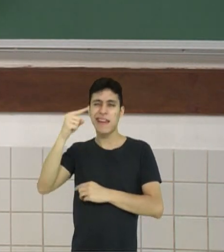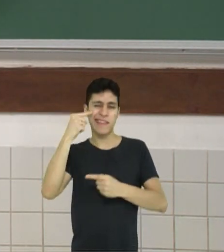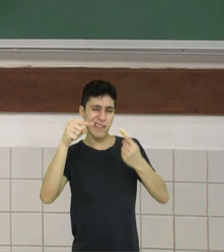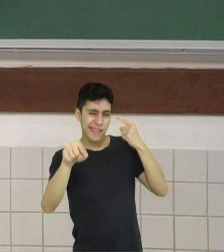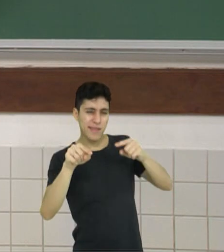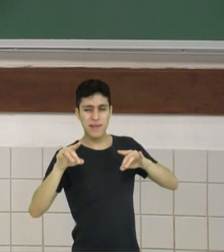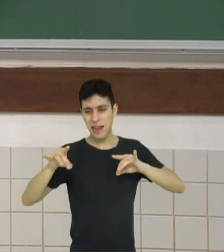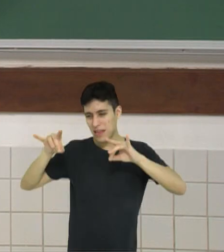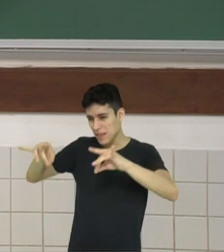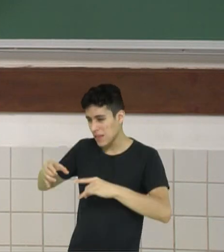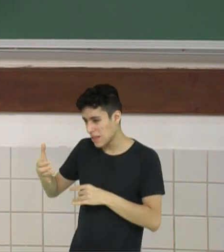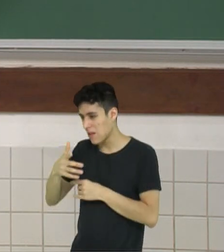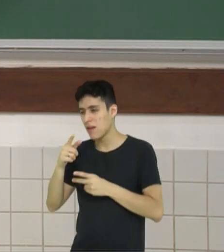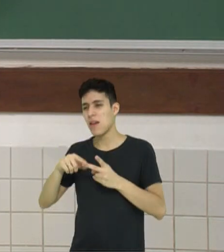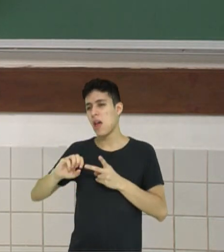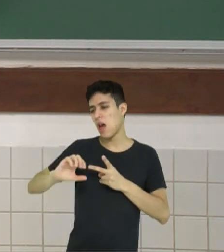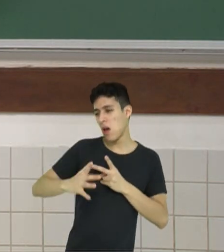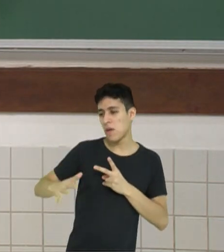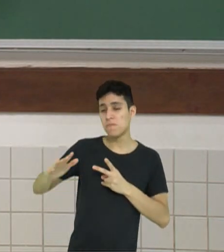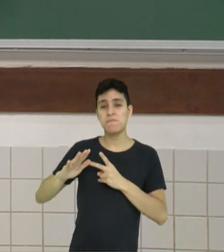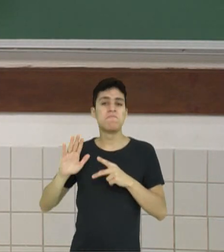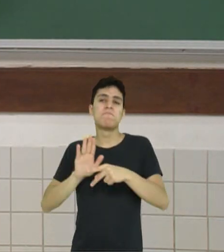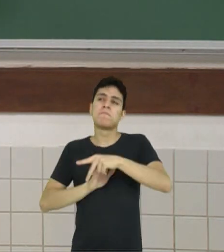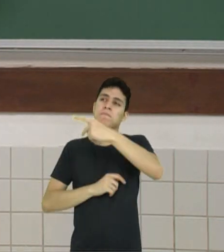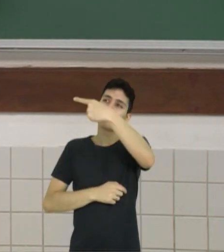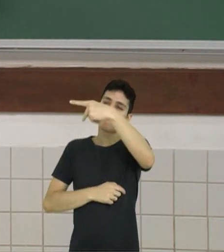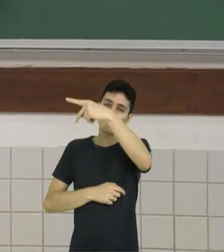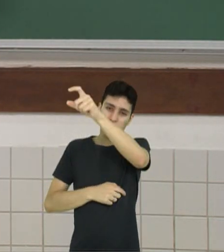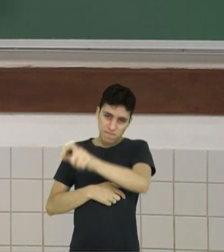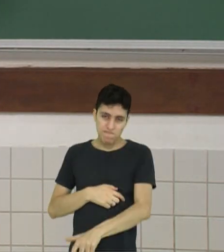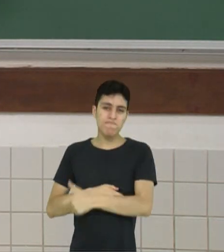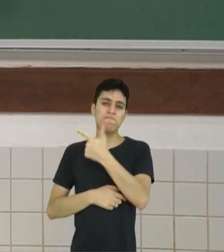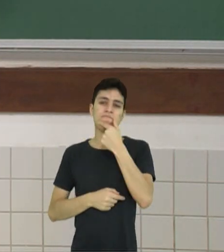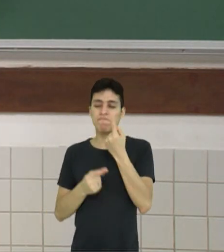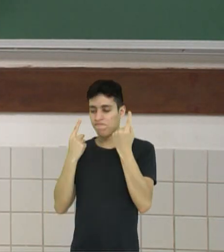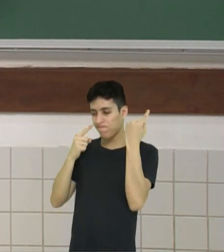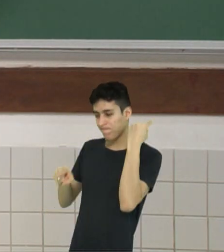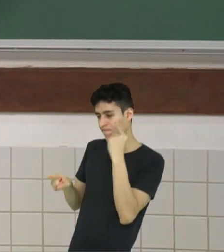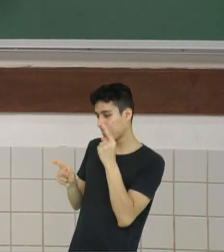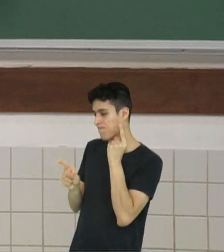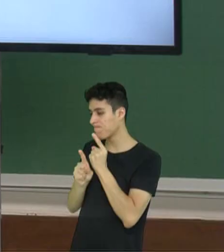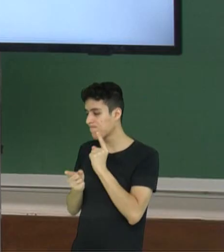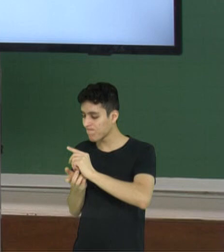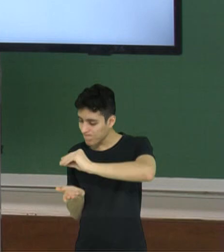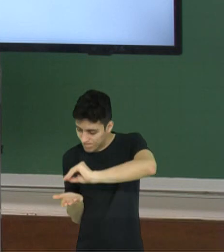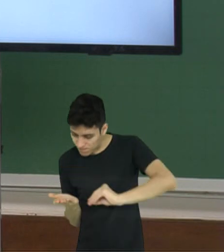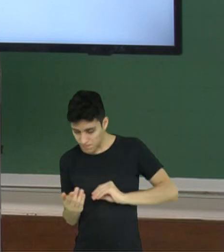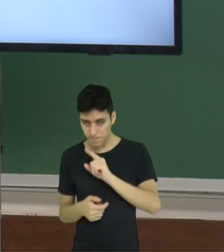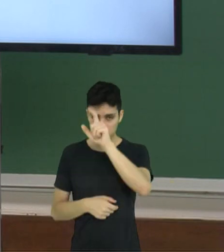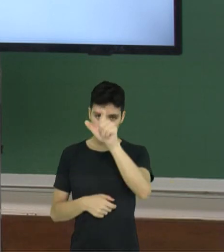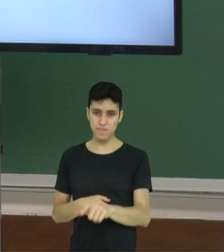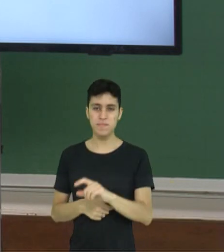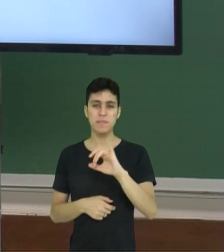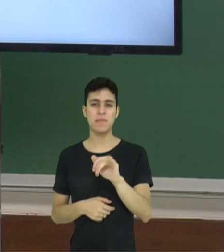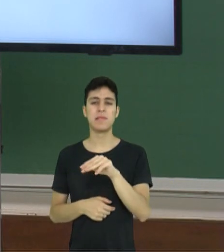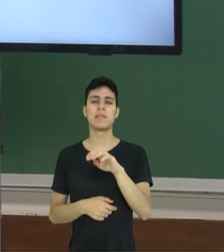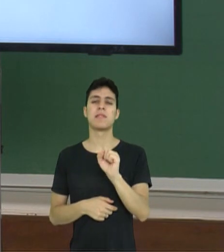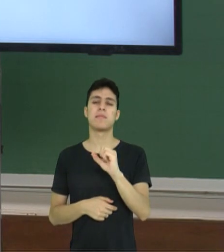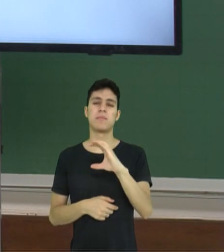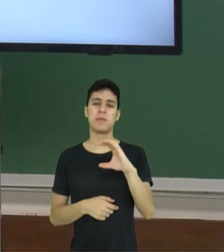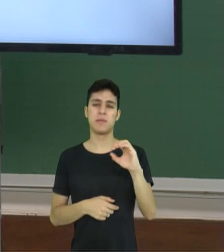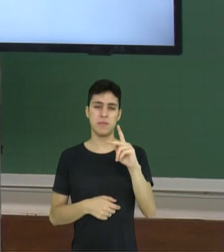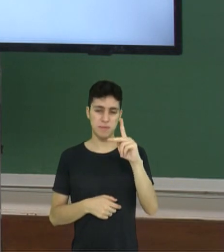novíssimo continente, a Oceania, a maioria daquelas ilhas foram descobertas pelo James Cook, um